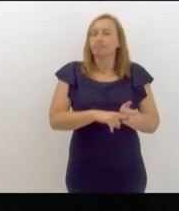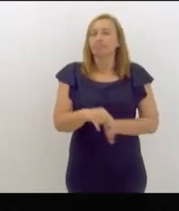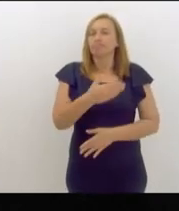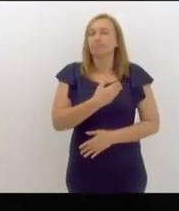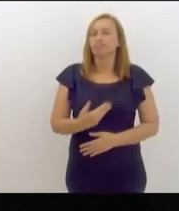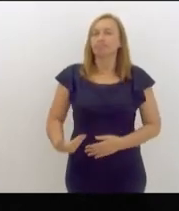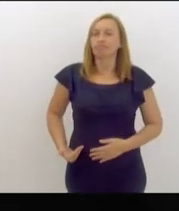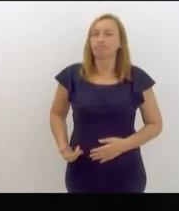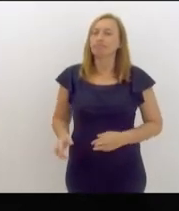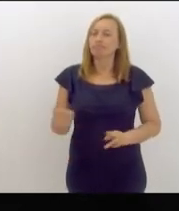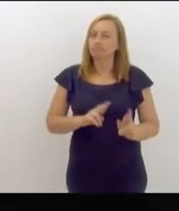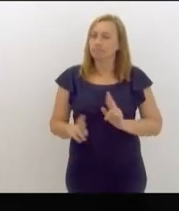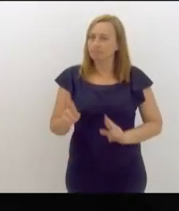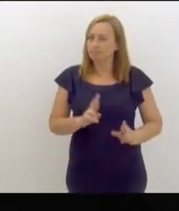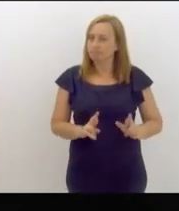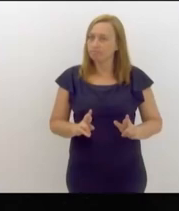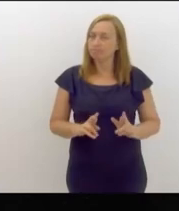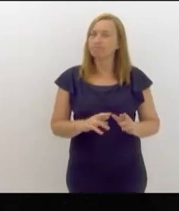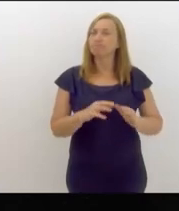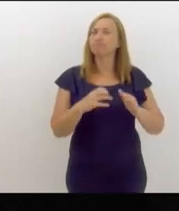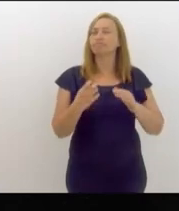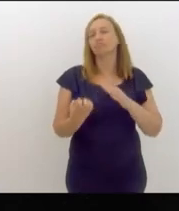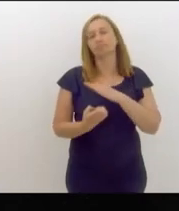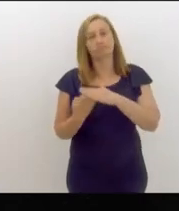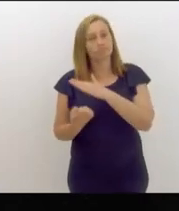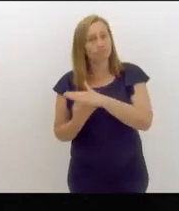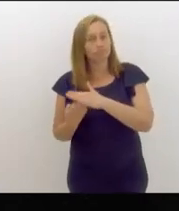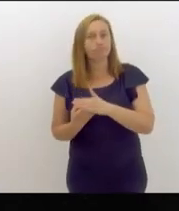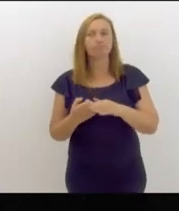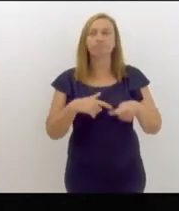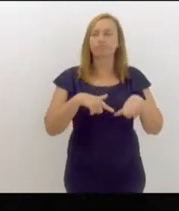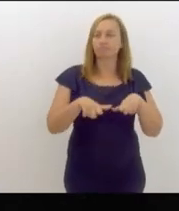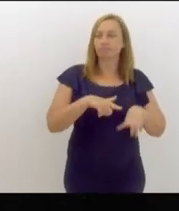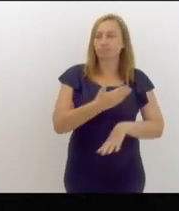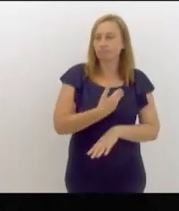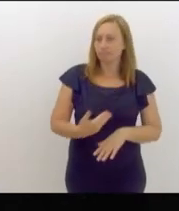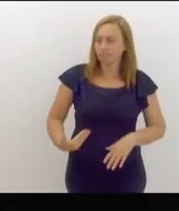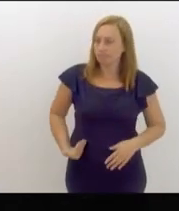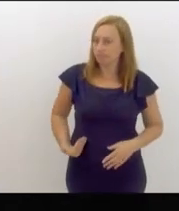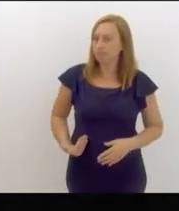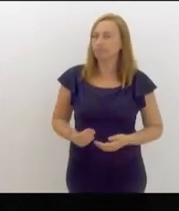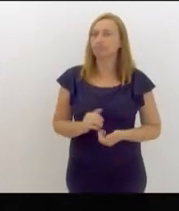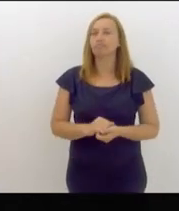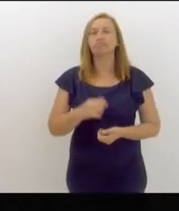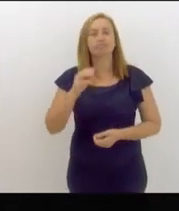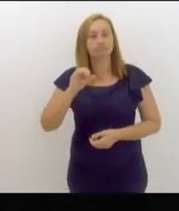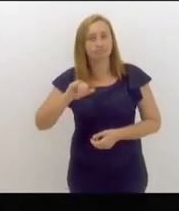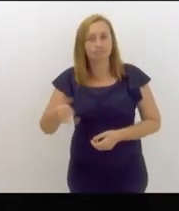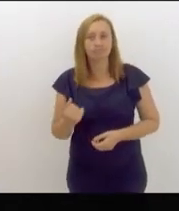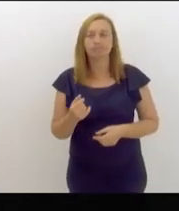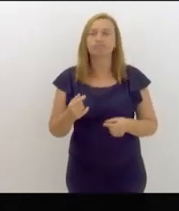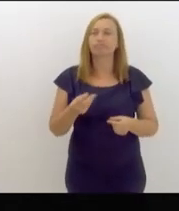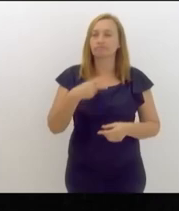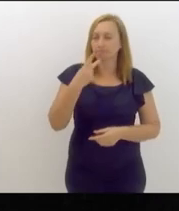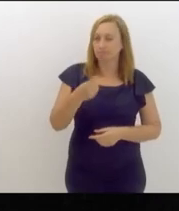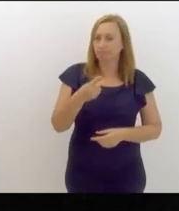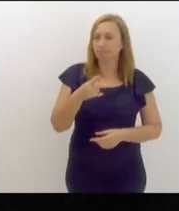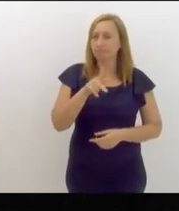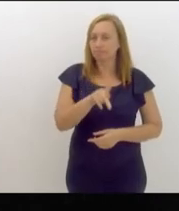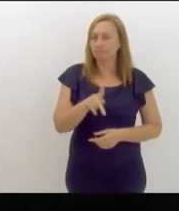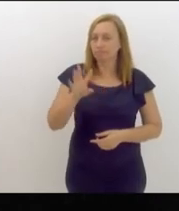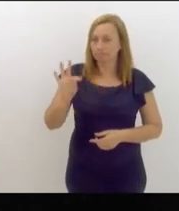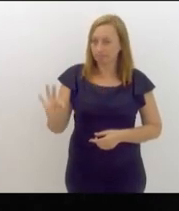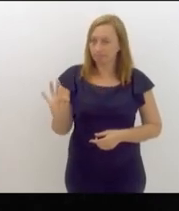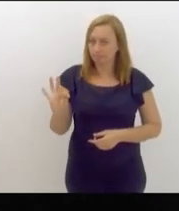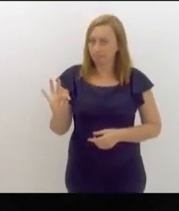na relação com as concessionárias né de serviço público e vem aqui aproveitar a minha fala para falar que o PT